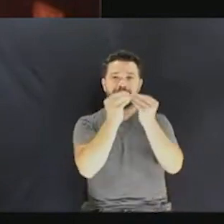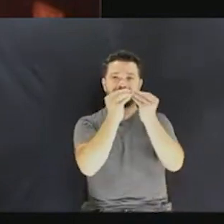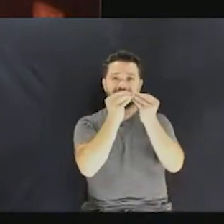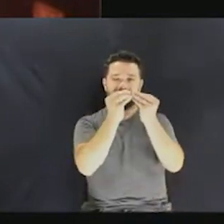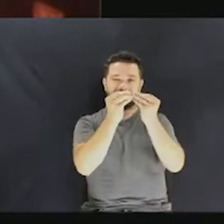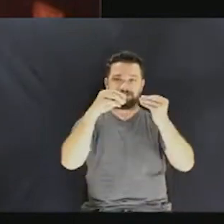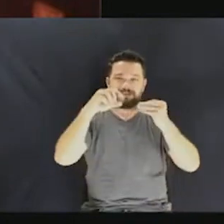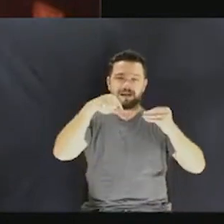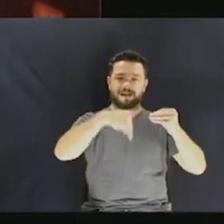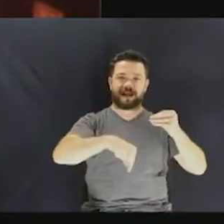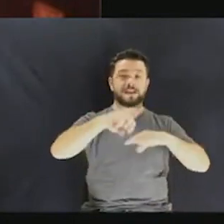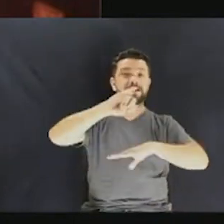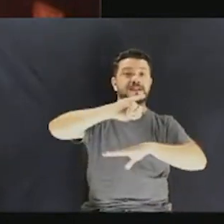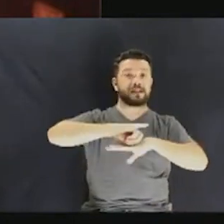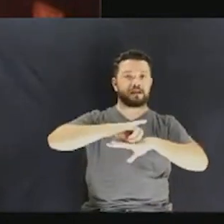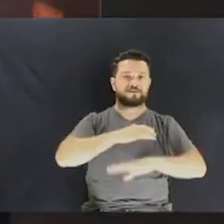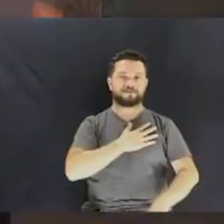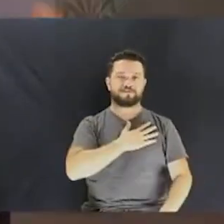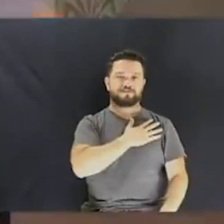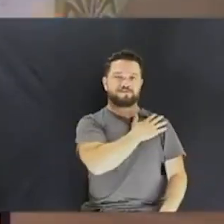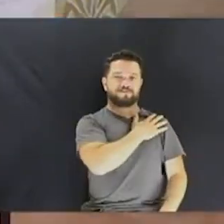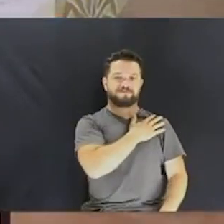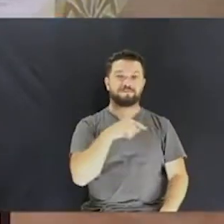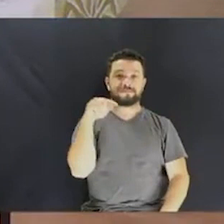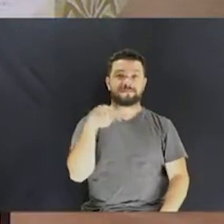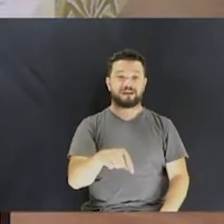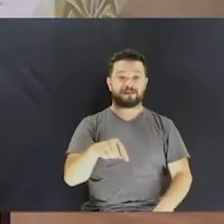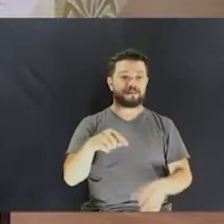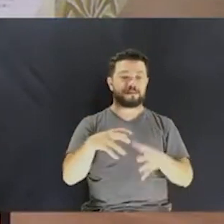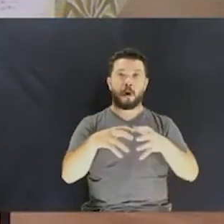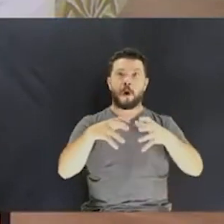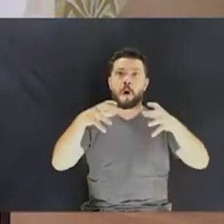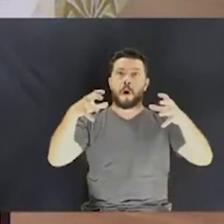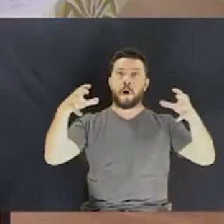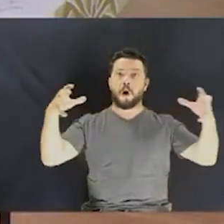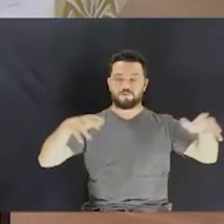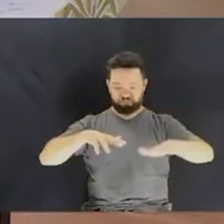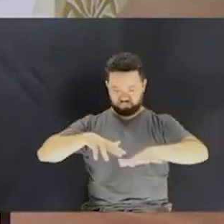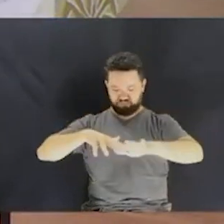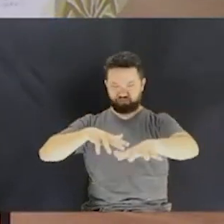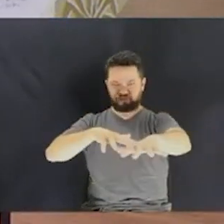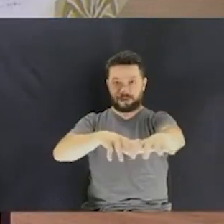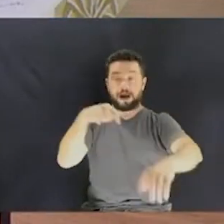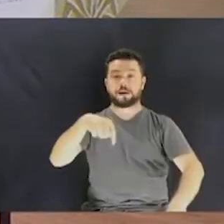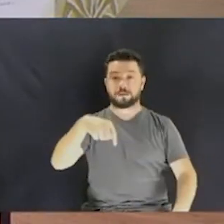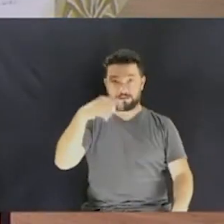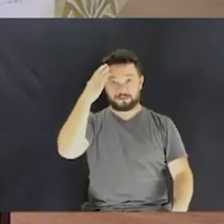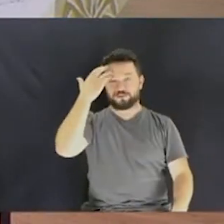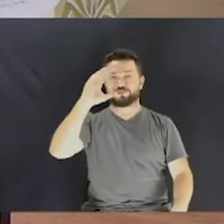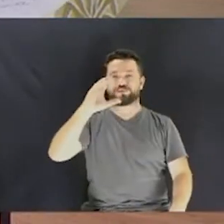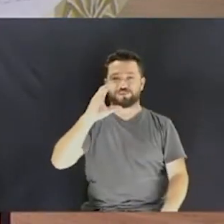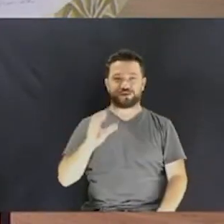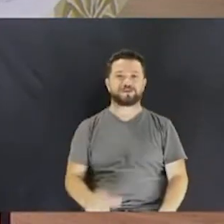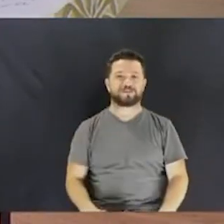de fiéis sendo até hoje o maior evento público que aconteceu em Curitiba em todo o estado do Paraná